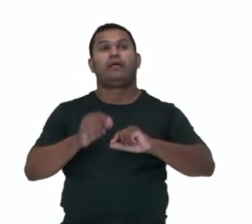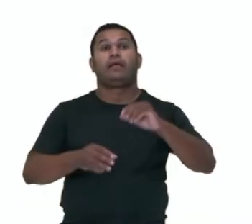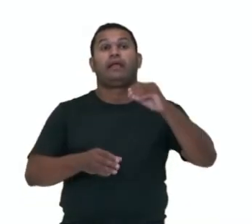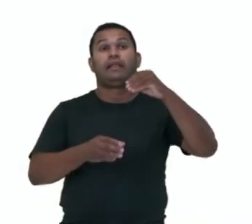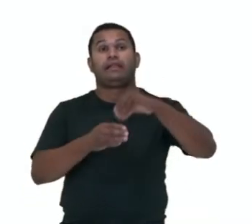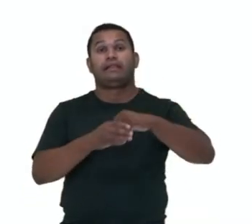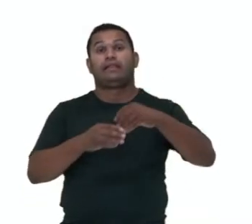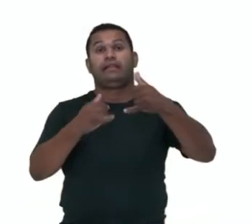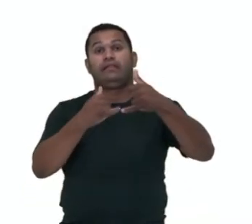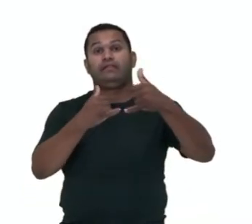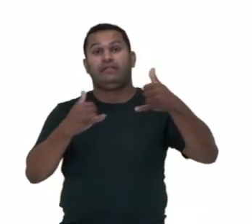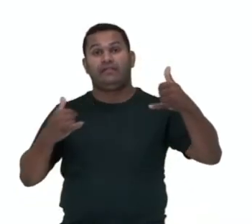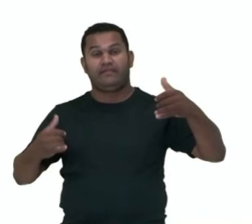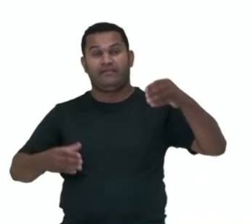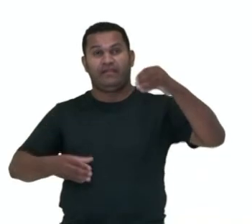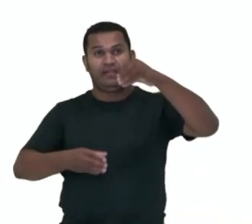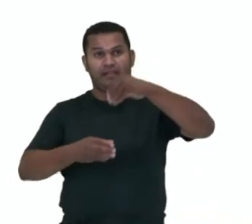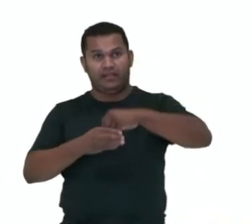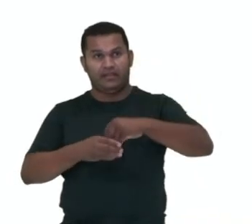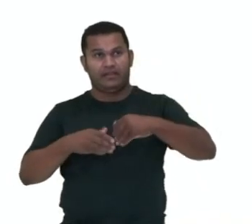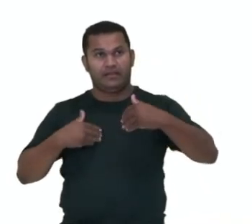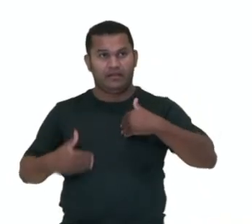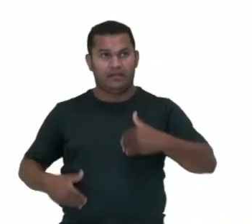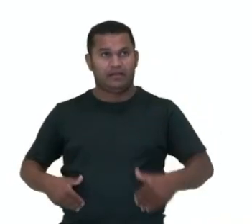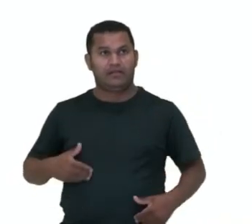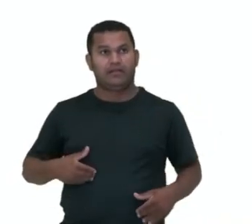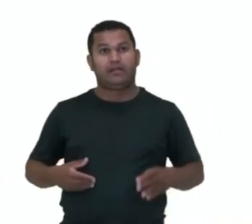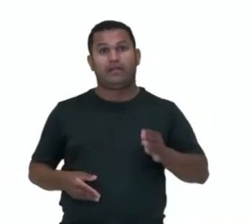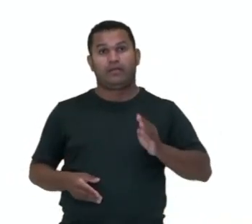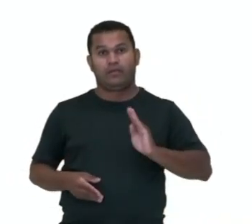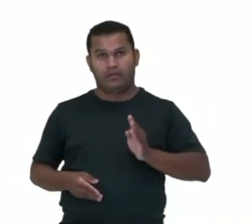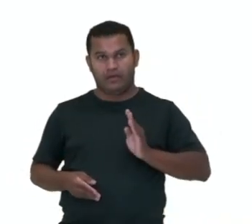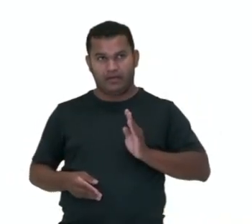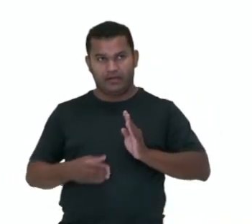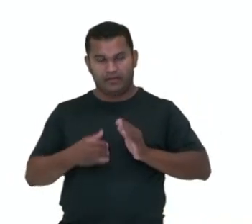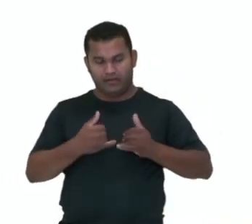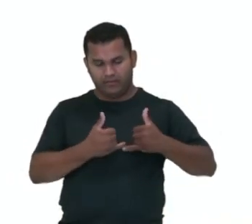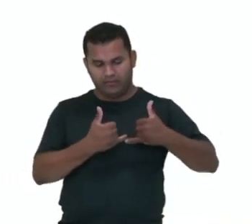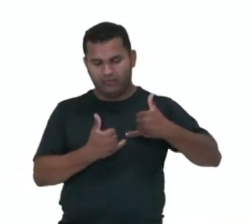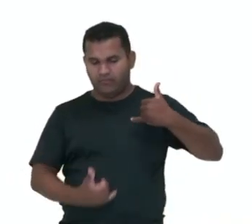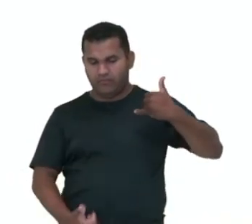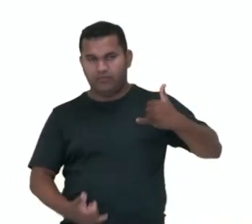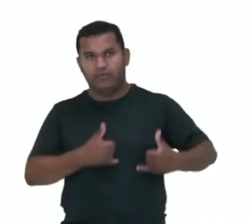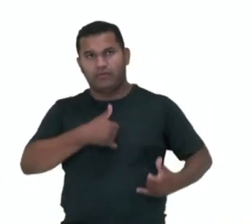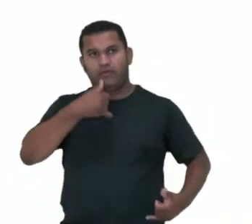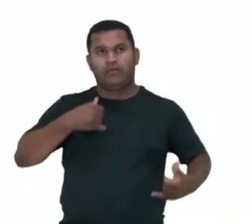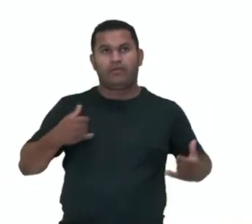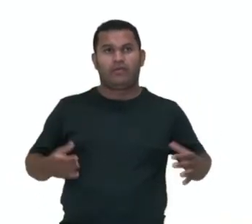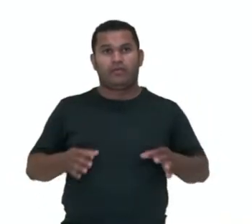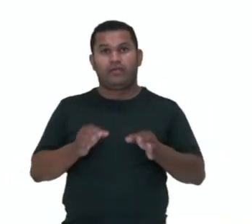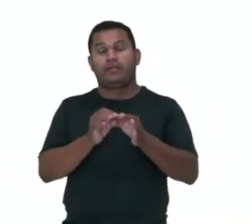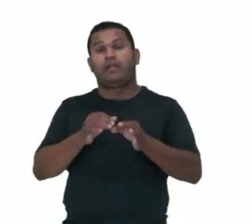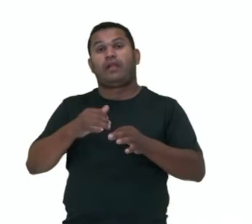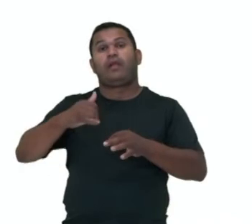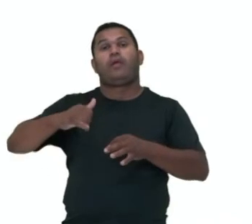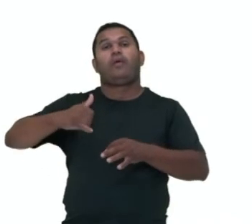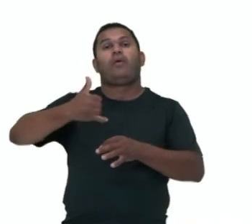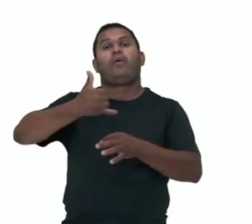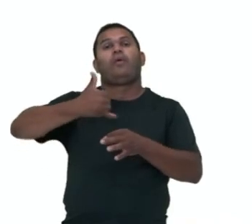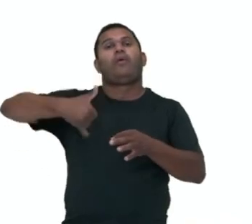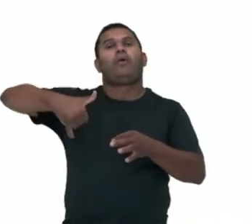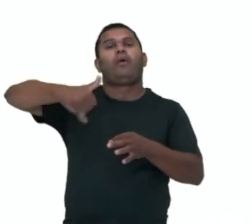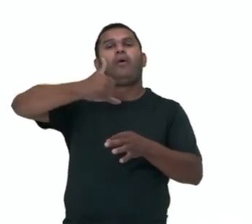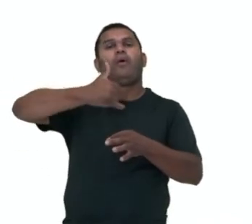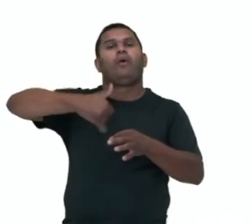ó, das artérias, né, nas artérias do corpo de modo geral e também nas artérias que nutrem, né, os músculos